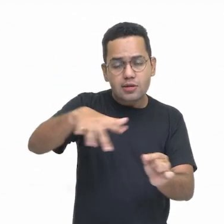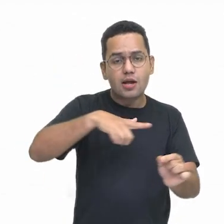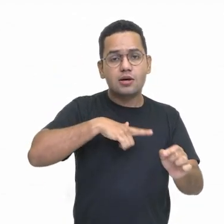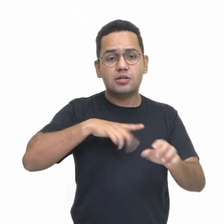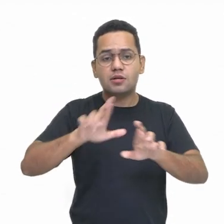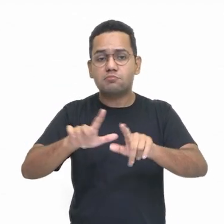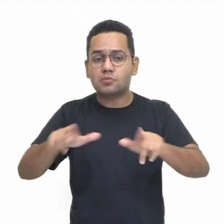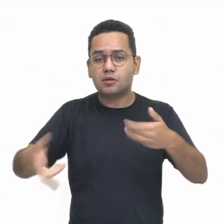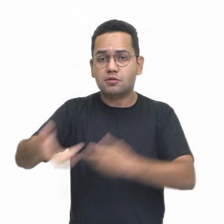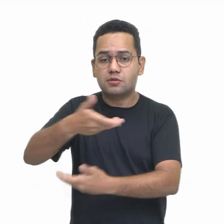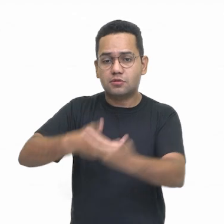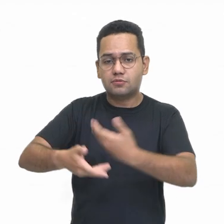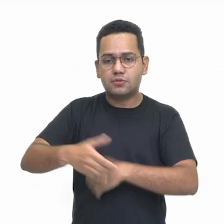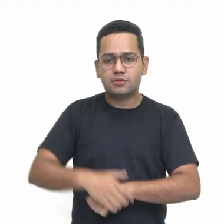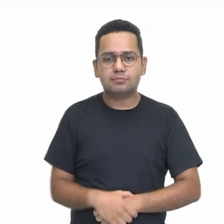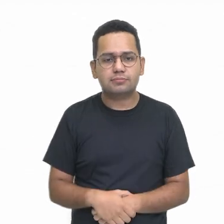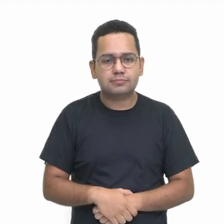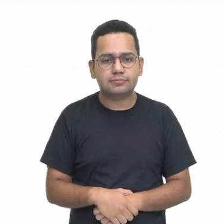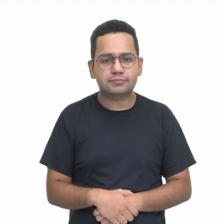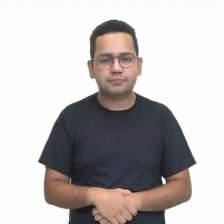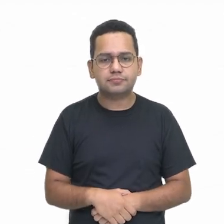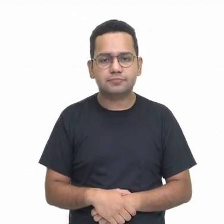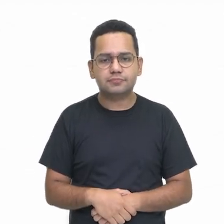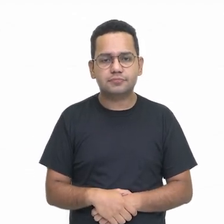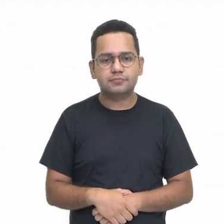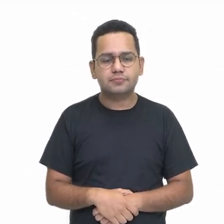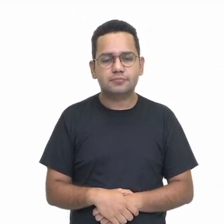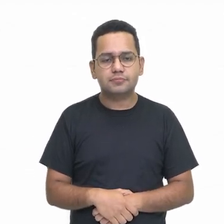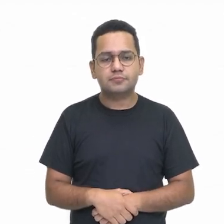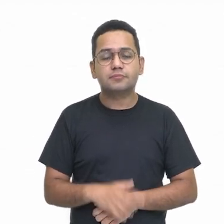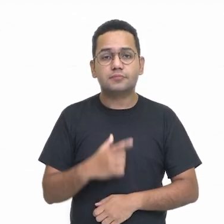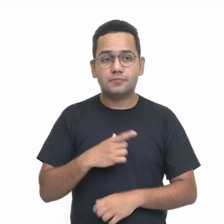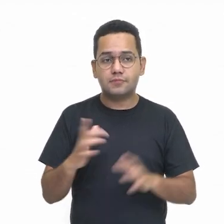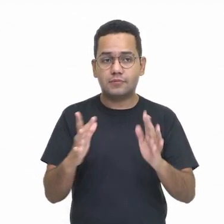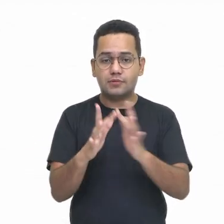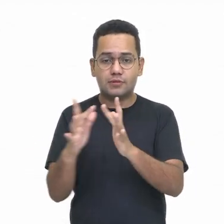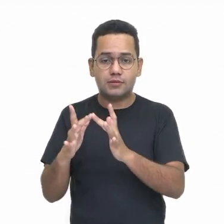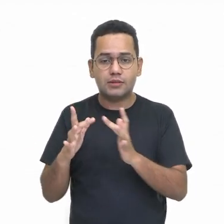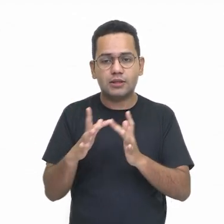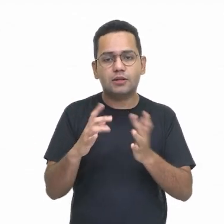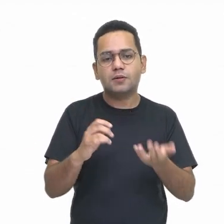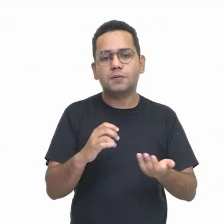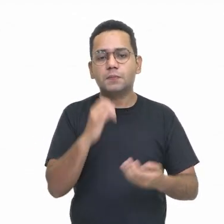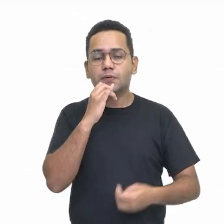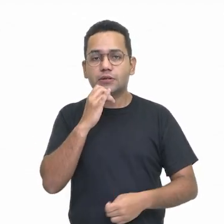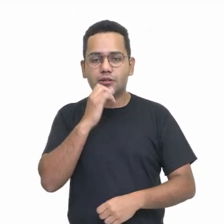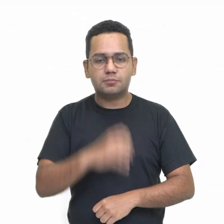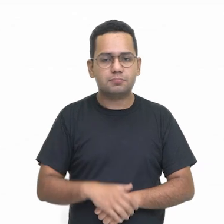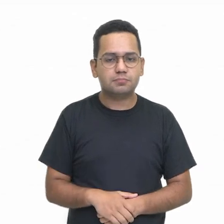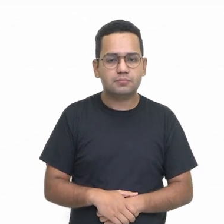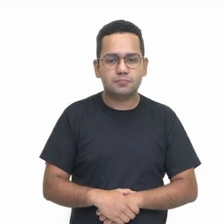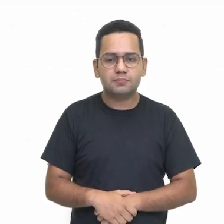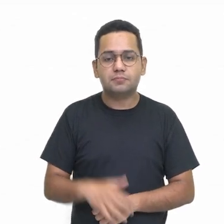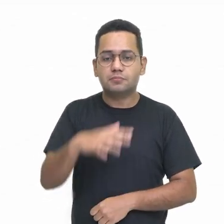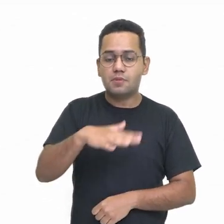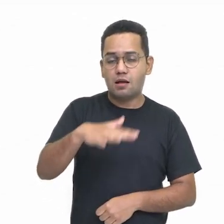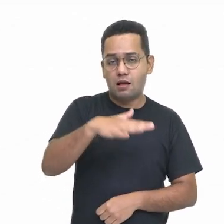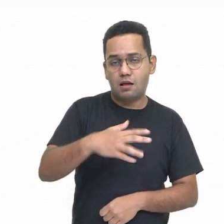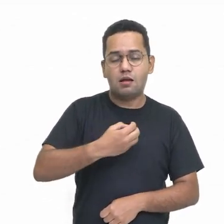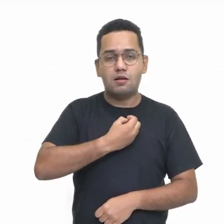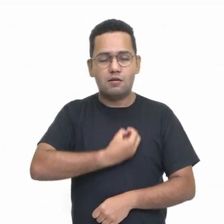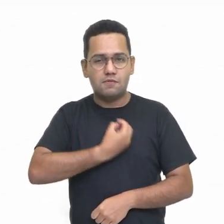das ações Entre esses seres vivos né como como eu falei do ambiente em que eles